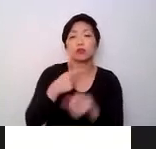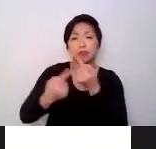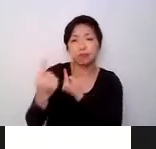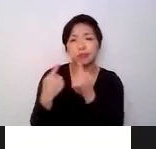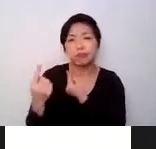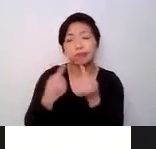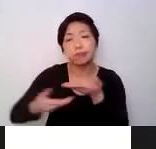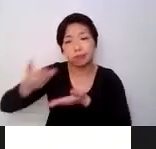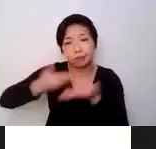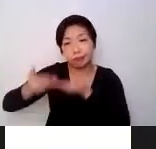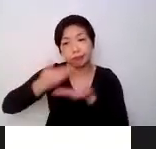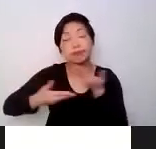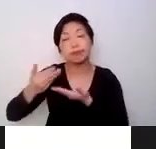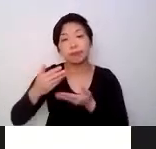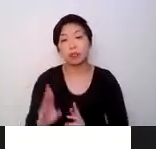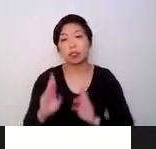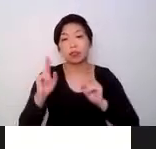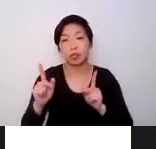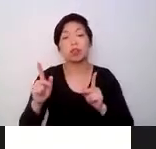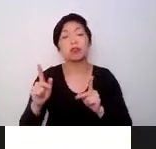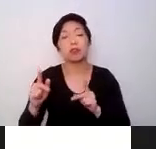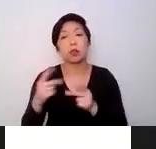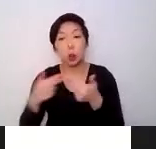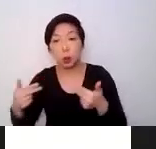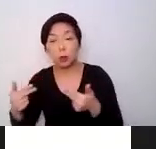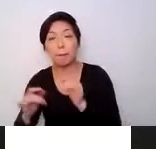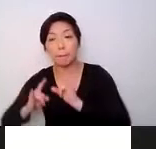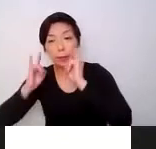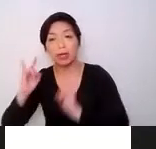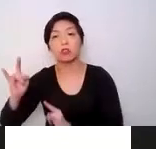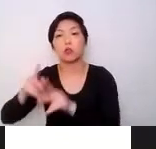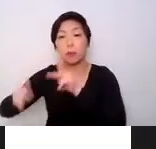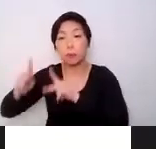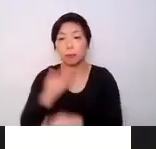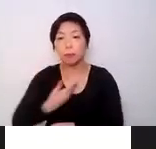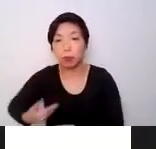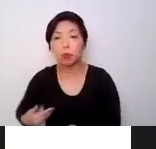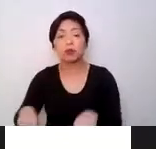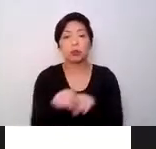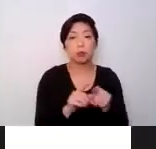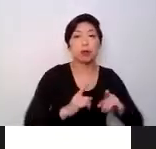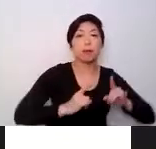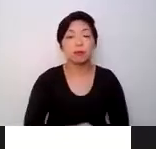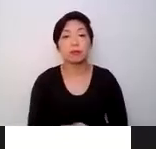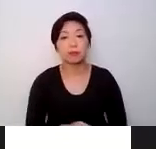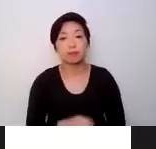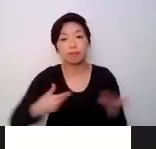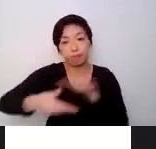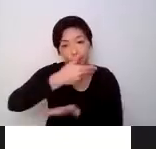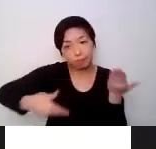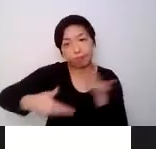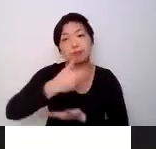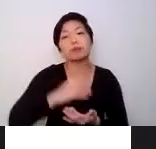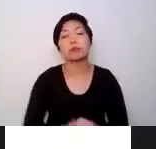esses equipamentos públicos e privados, trazendo uma urbanidade que antes não acontecia nessa região. E